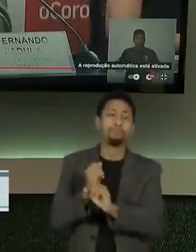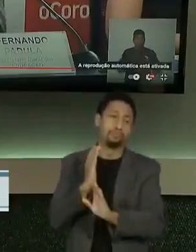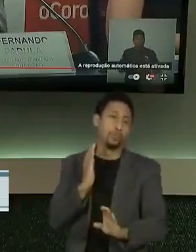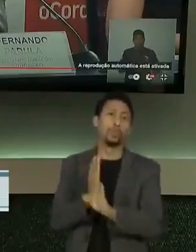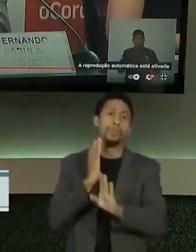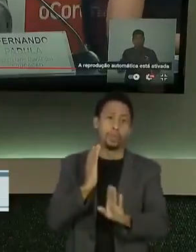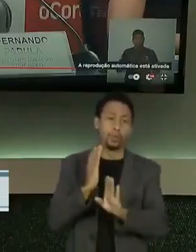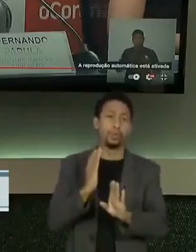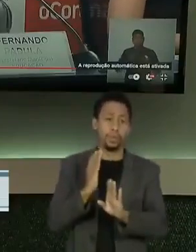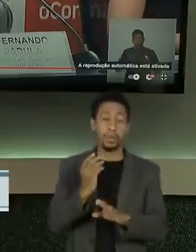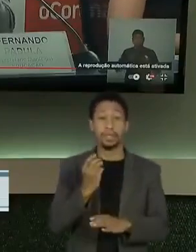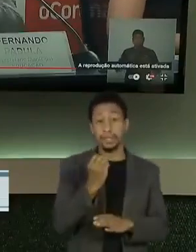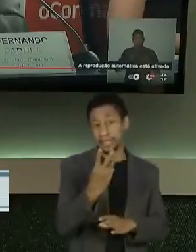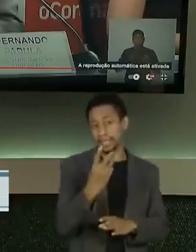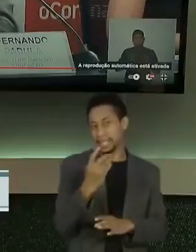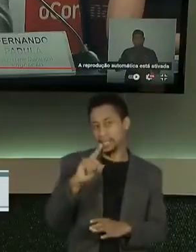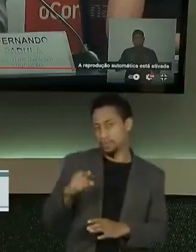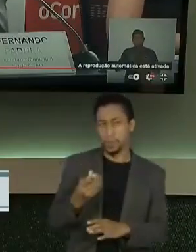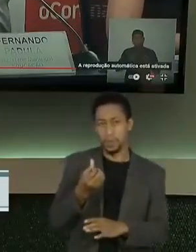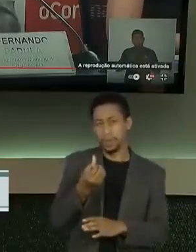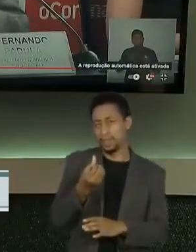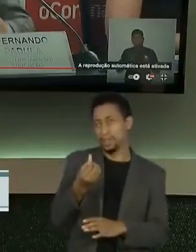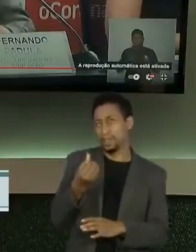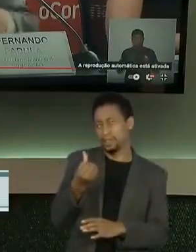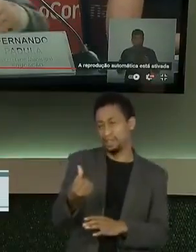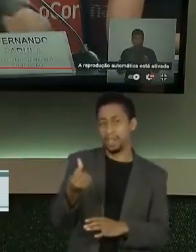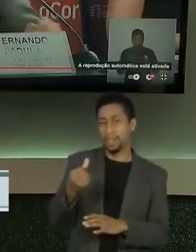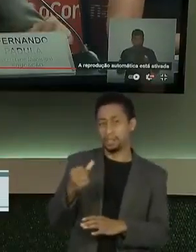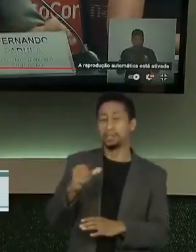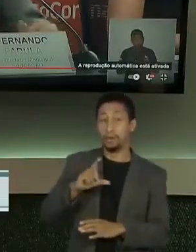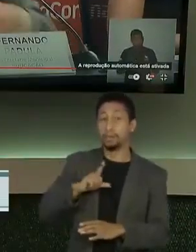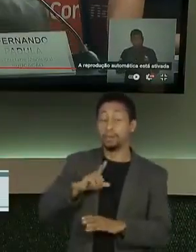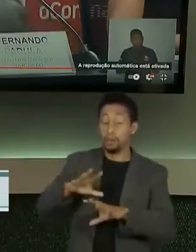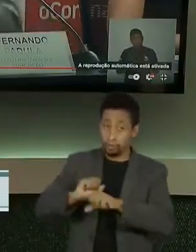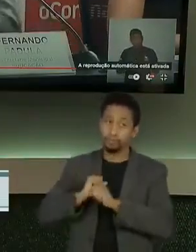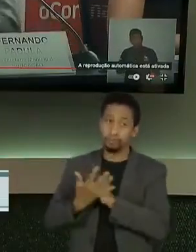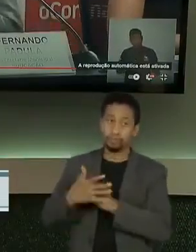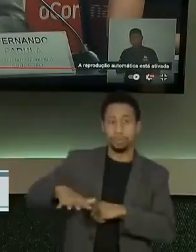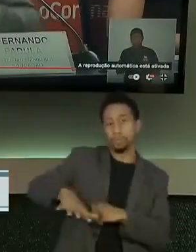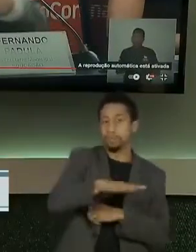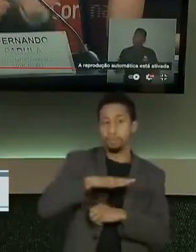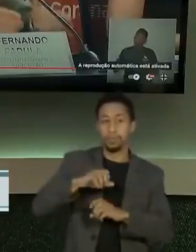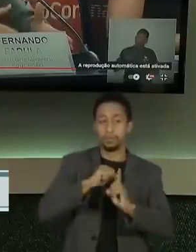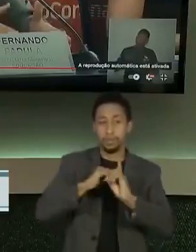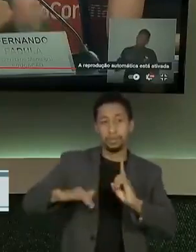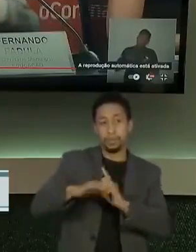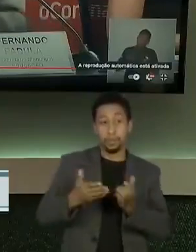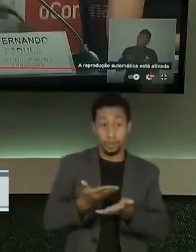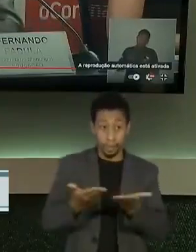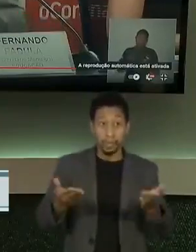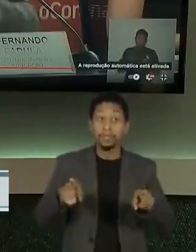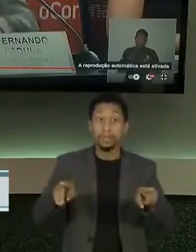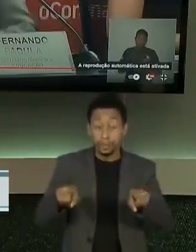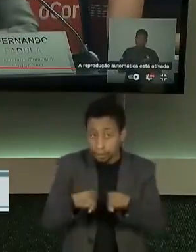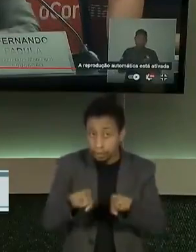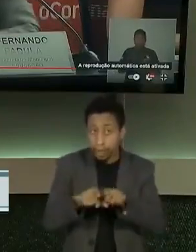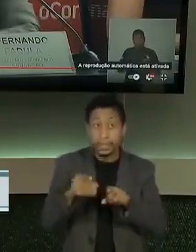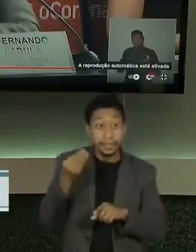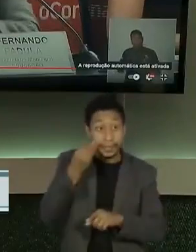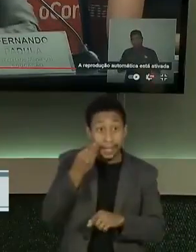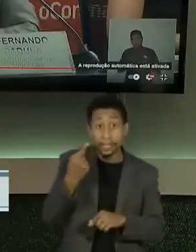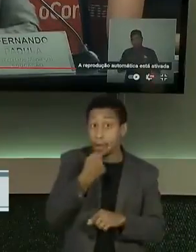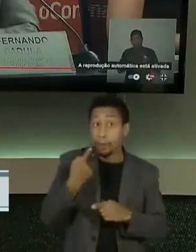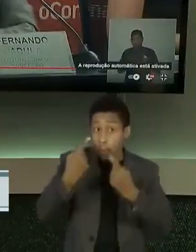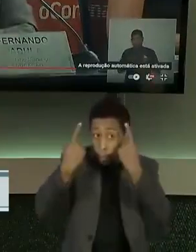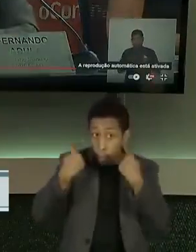e 13,6% da população em geral. Também foi feita uma retestagem de parte das pessoas